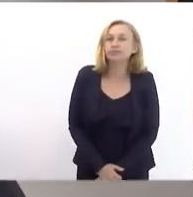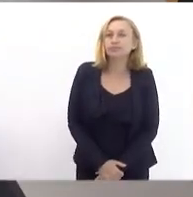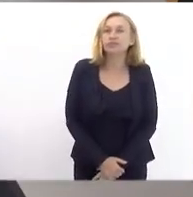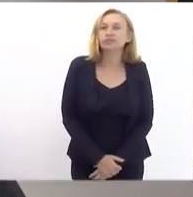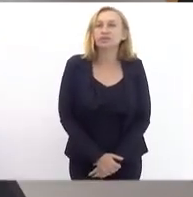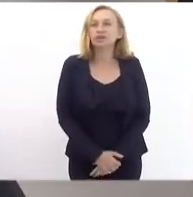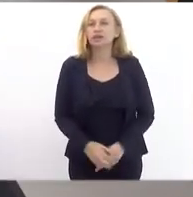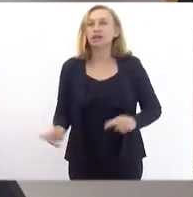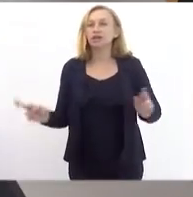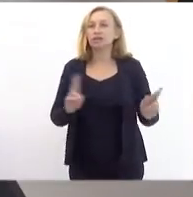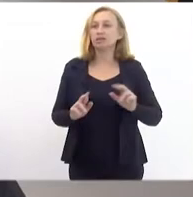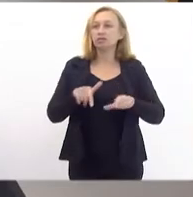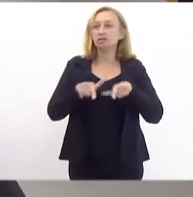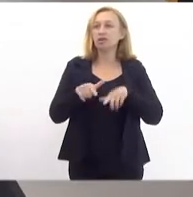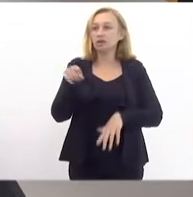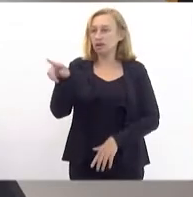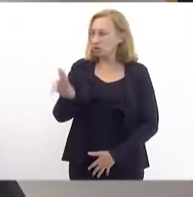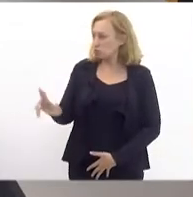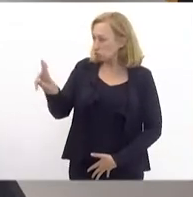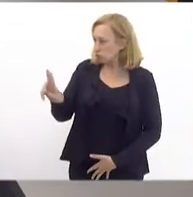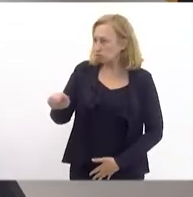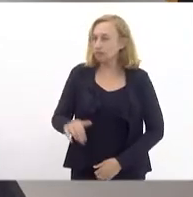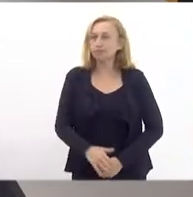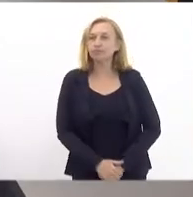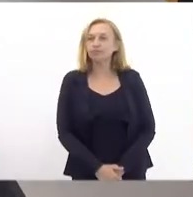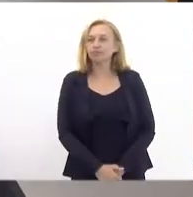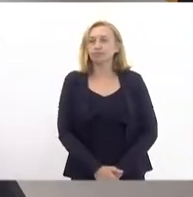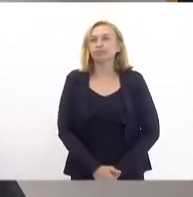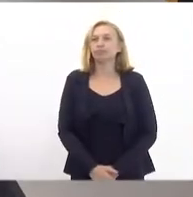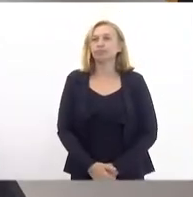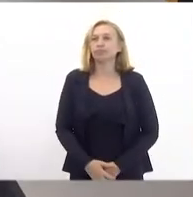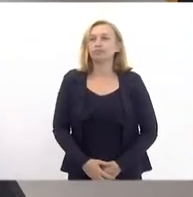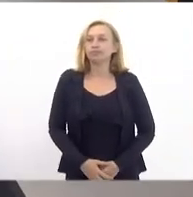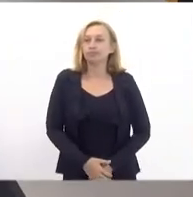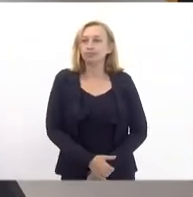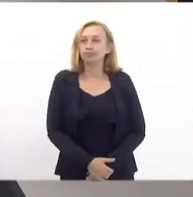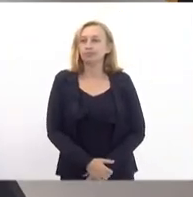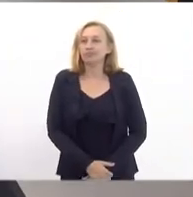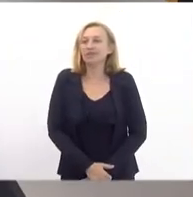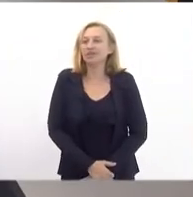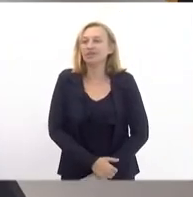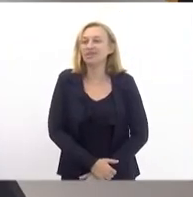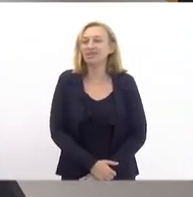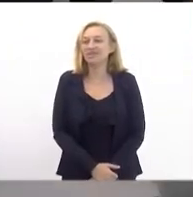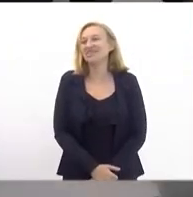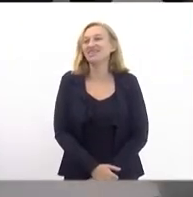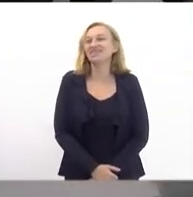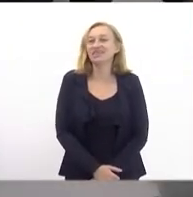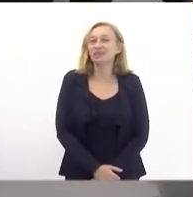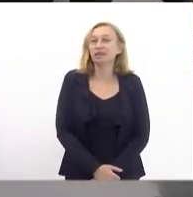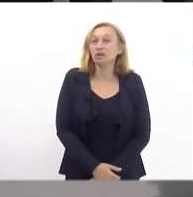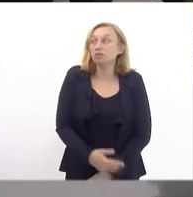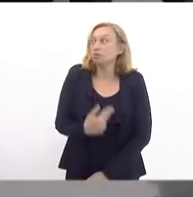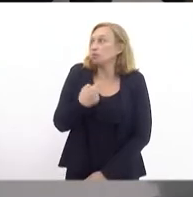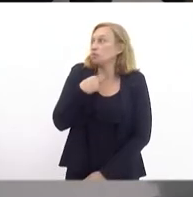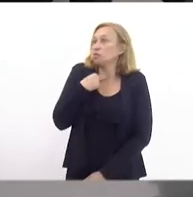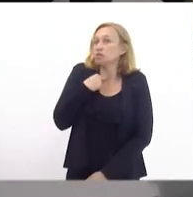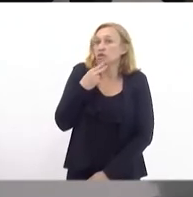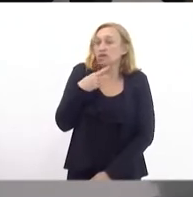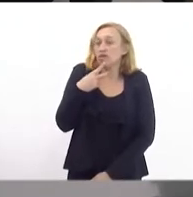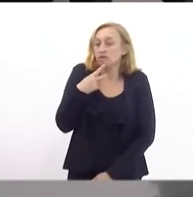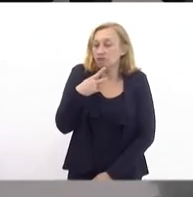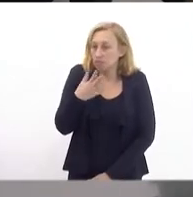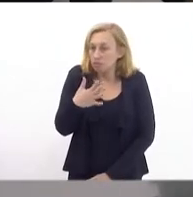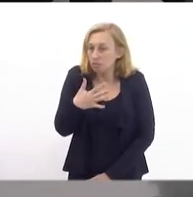aos serviços que eles usam, né? Por isso são usuários. Deputado, eu não vou poder avançar muito,